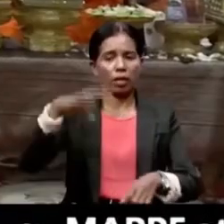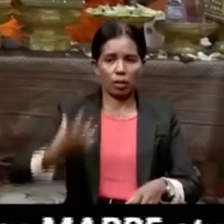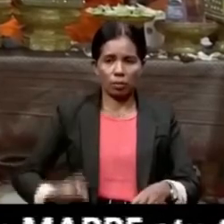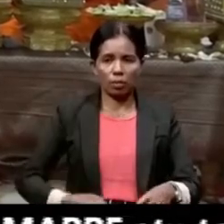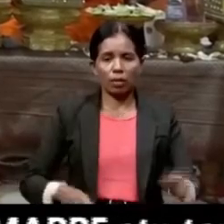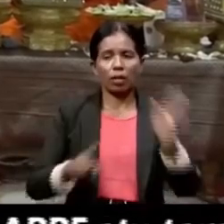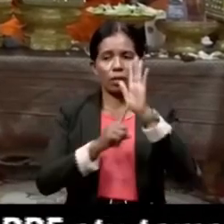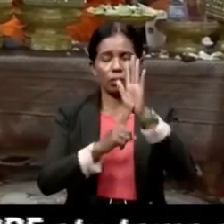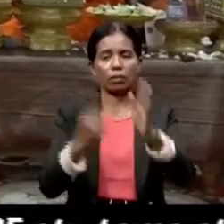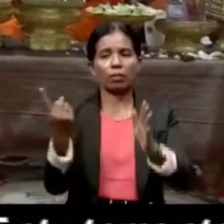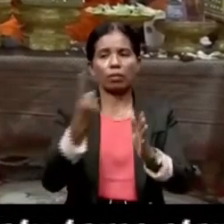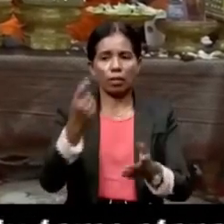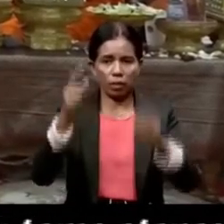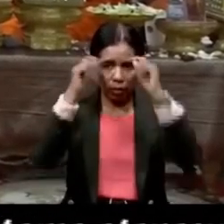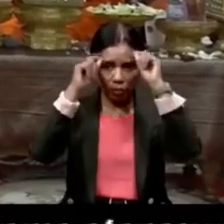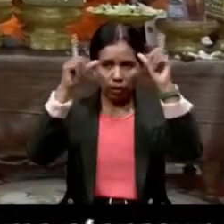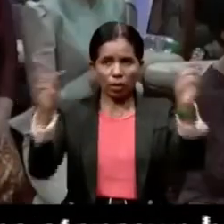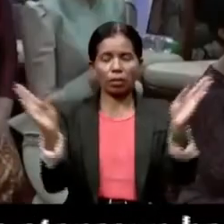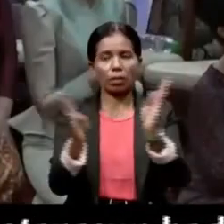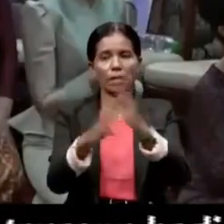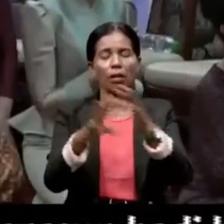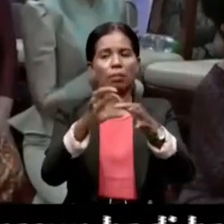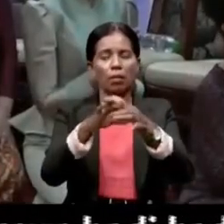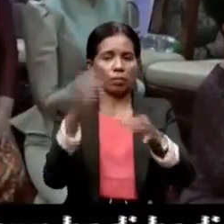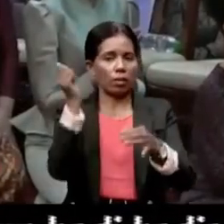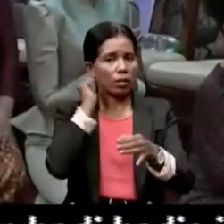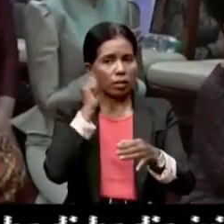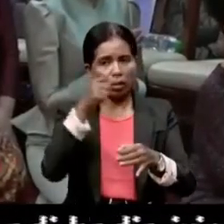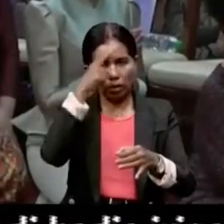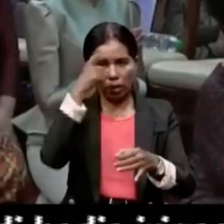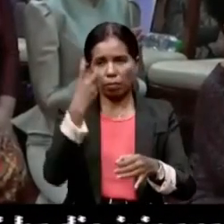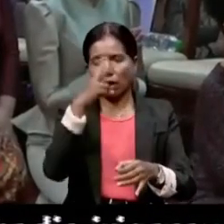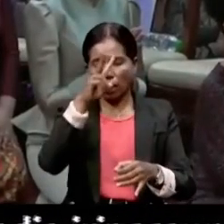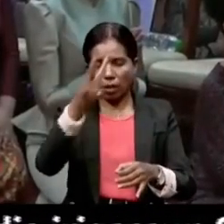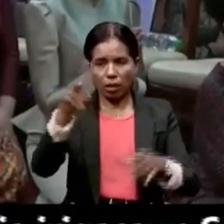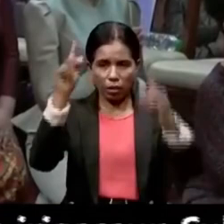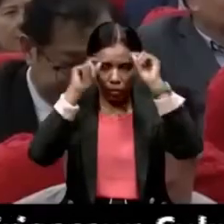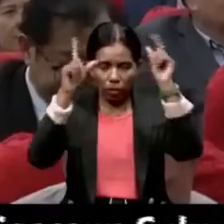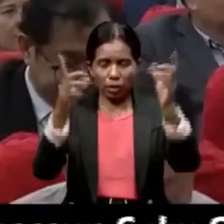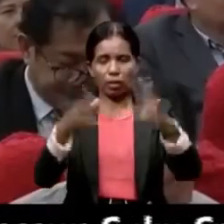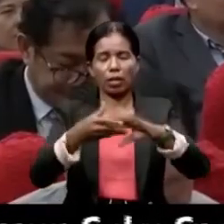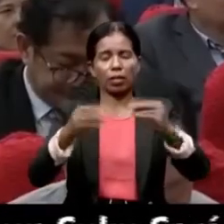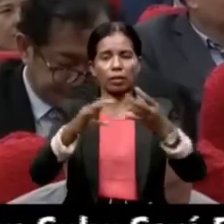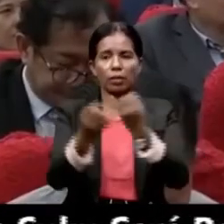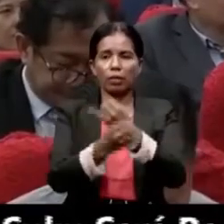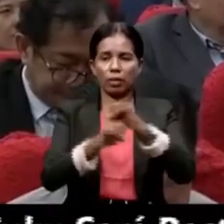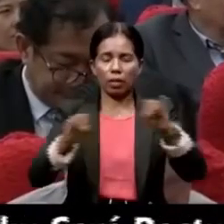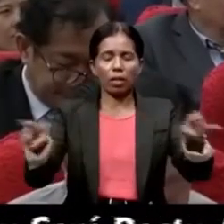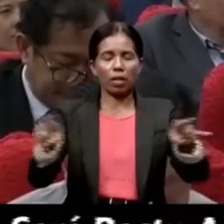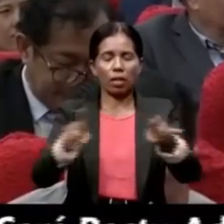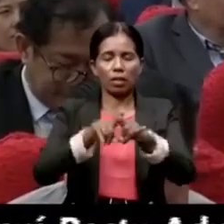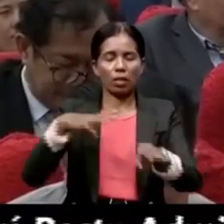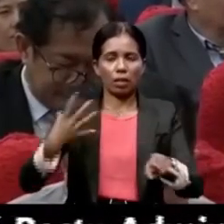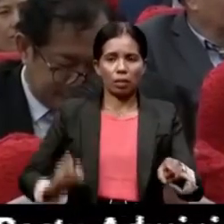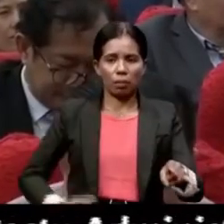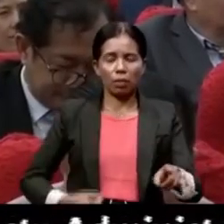junta na FAT em Timor-Leste a tu sai membro ASEAN. Tamba harei para Timor-Leste e a história ukunan hanesan ho Cambodia nebe mai